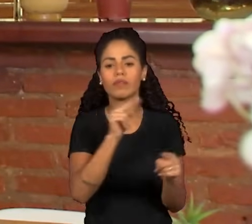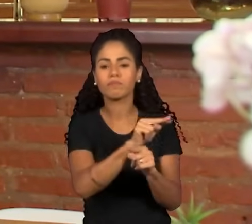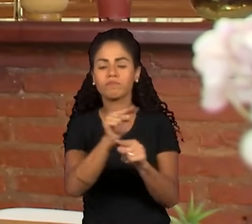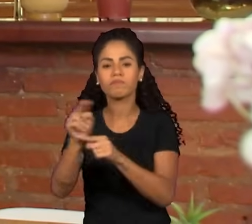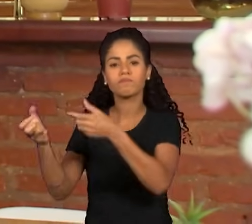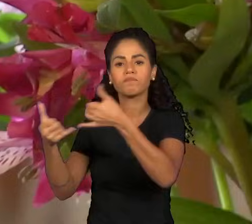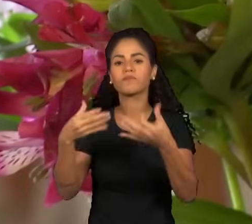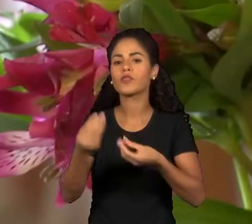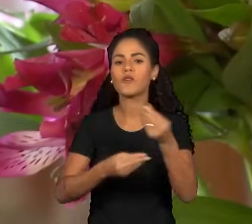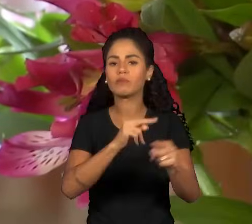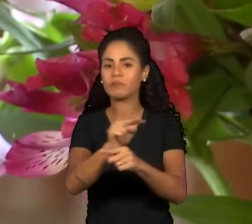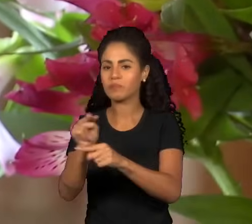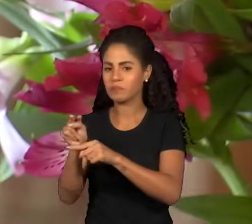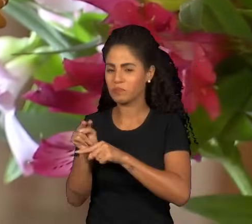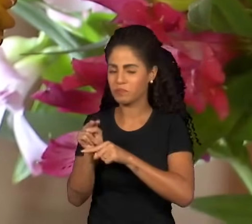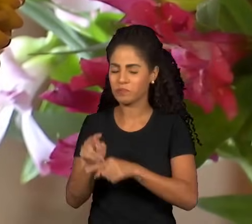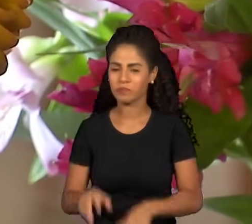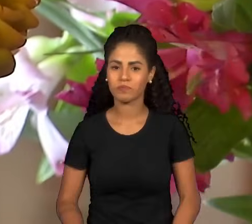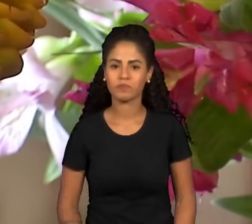área urbana.